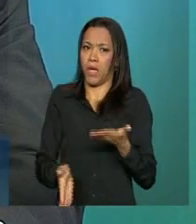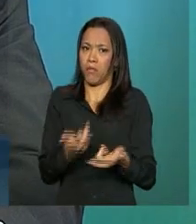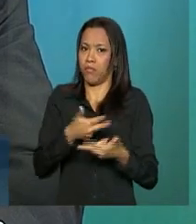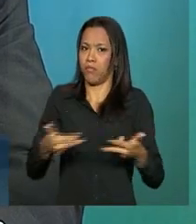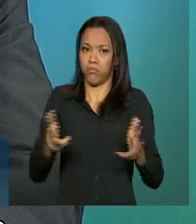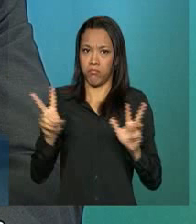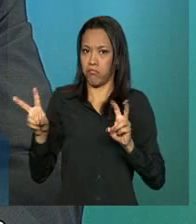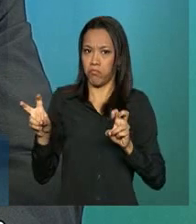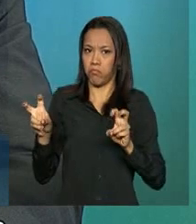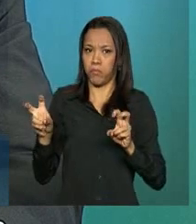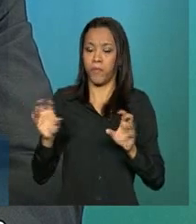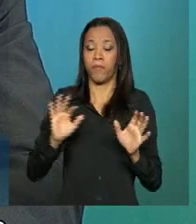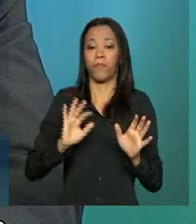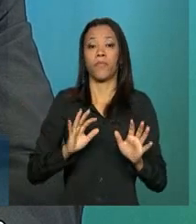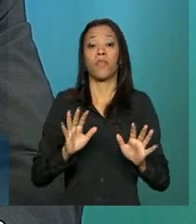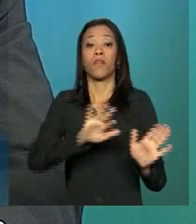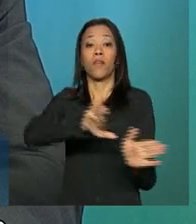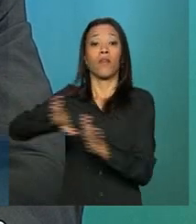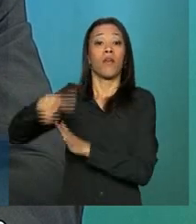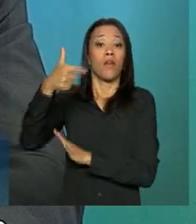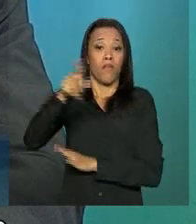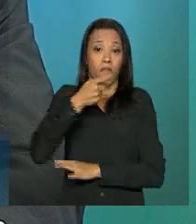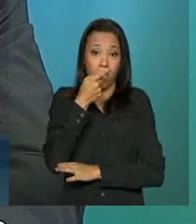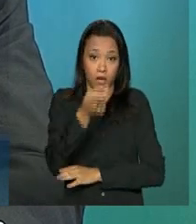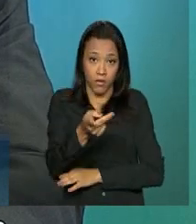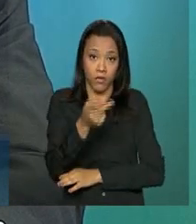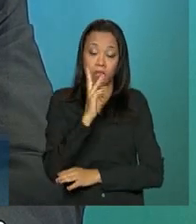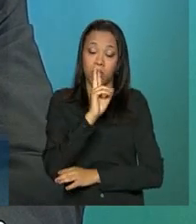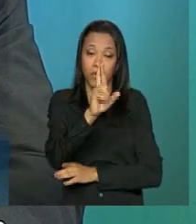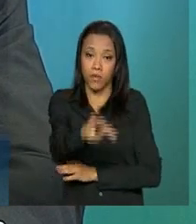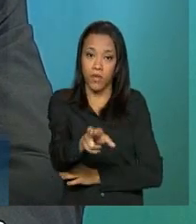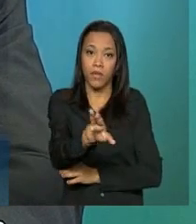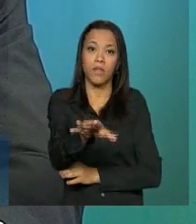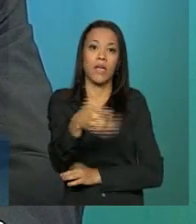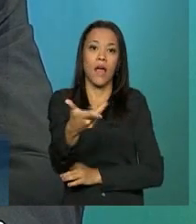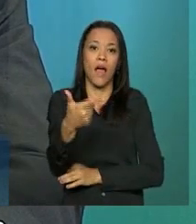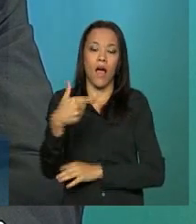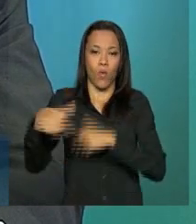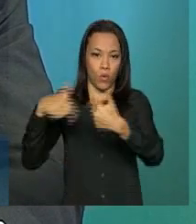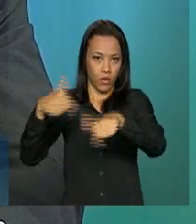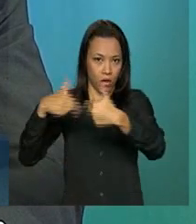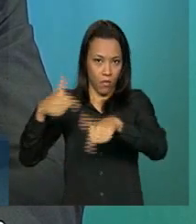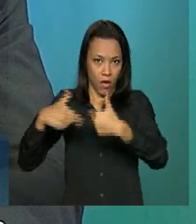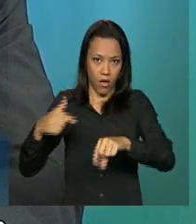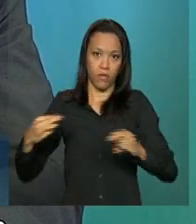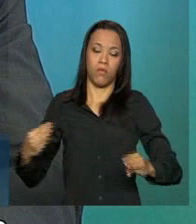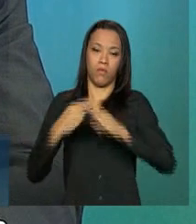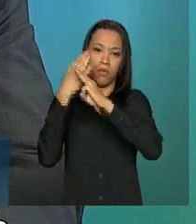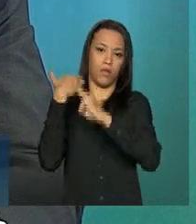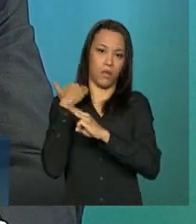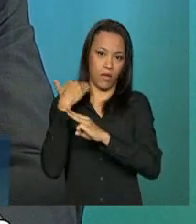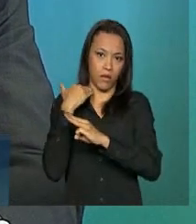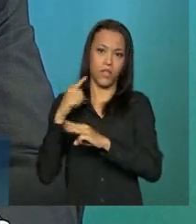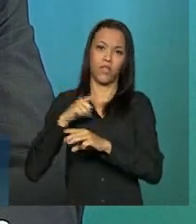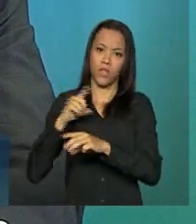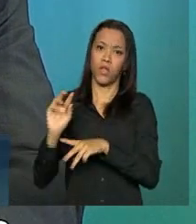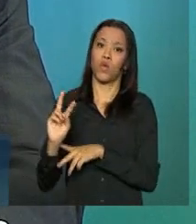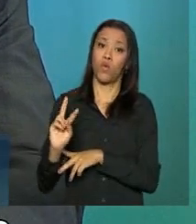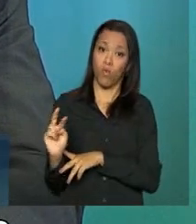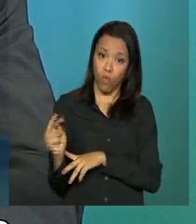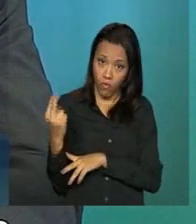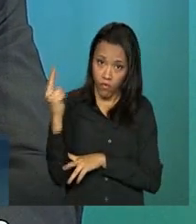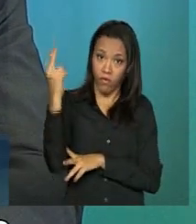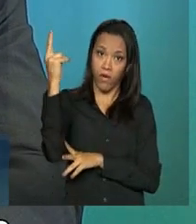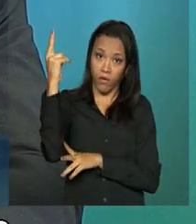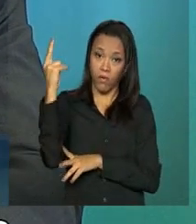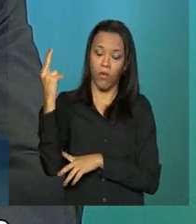oferta pública revelar que a Caixa... e essa atividade da Caixa realmente tem um valor até maior do que